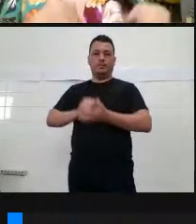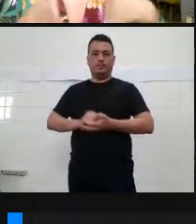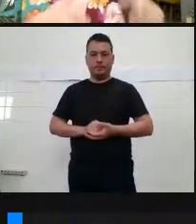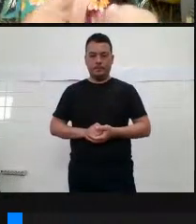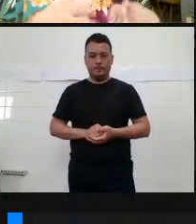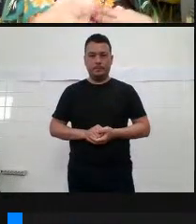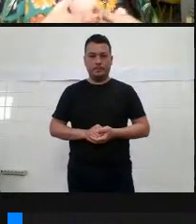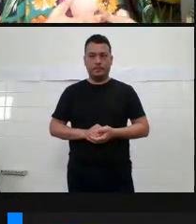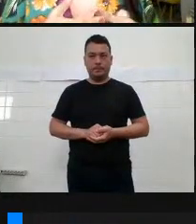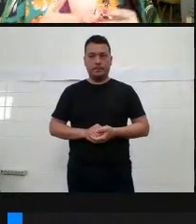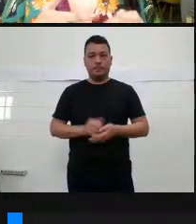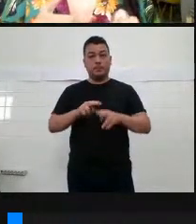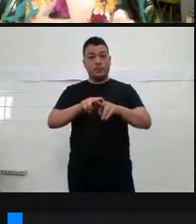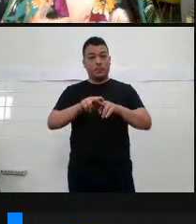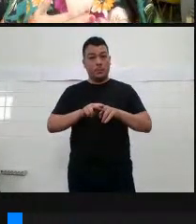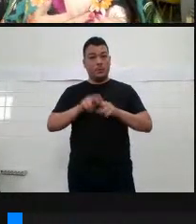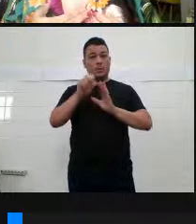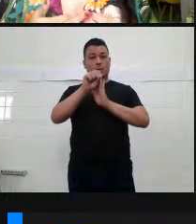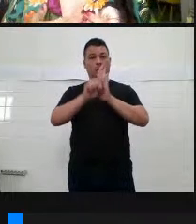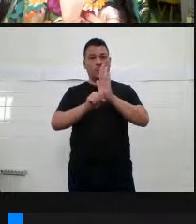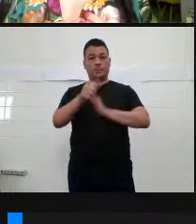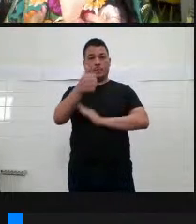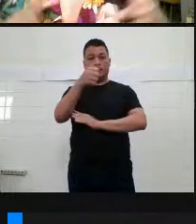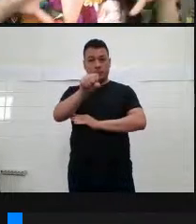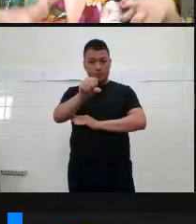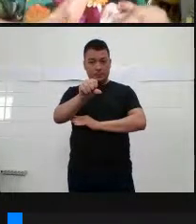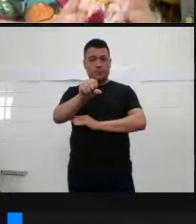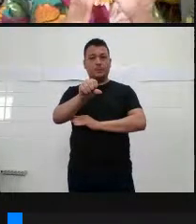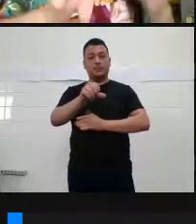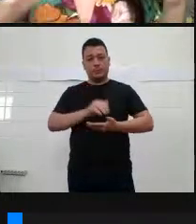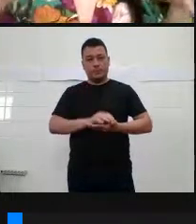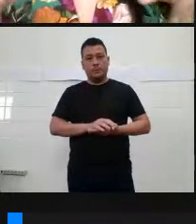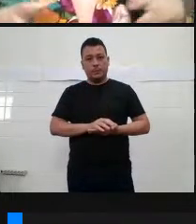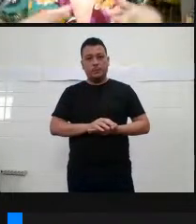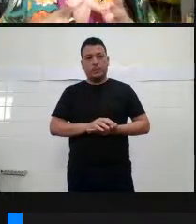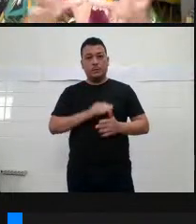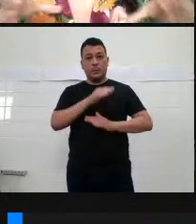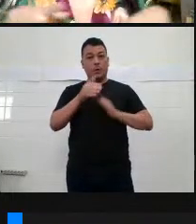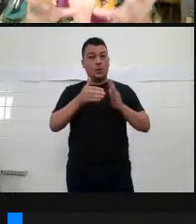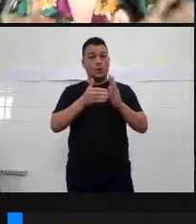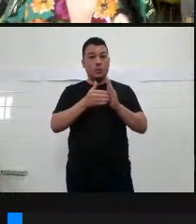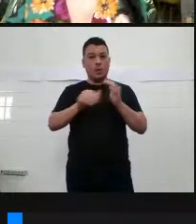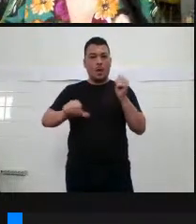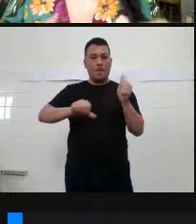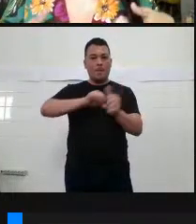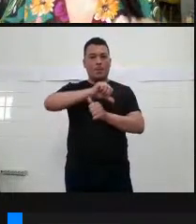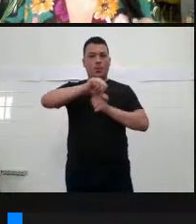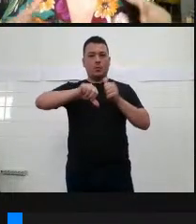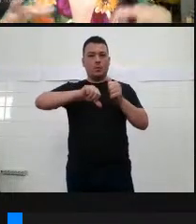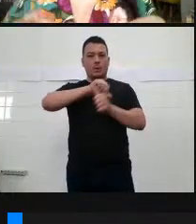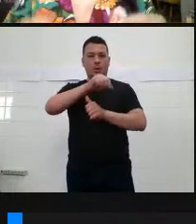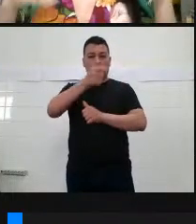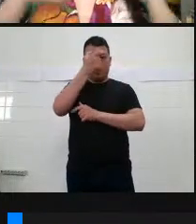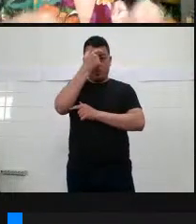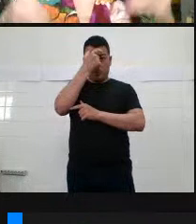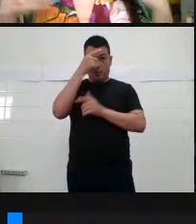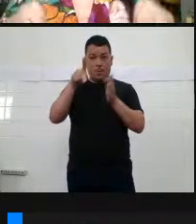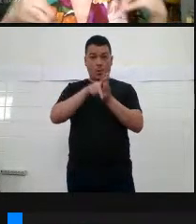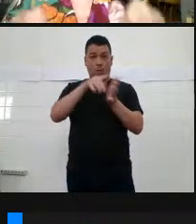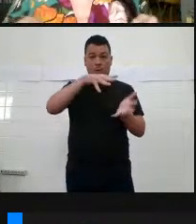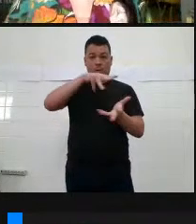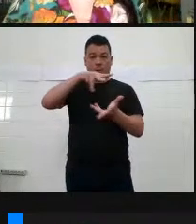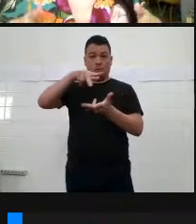É justamente o século XIX em que, né, todas as transformações de uma nova ordem mundial